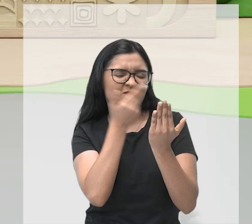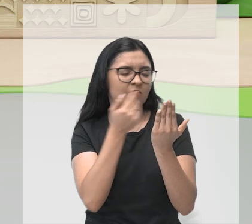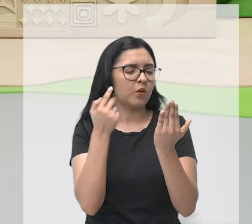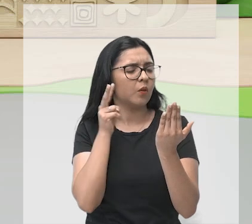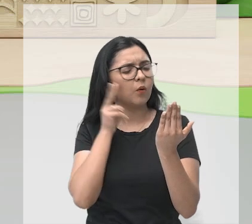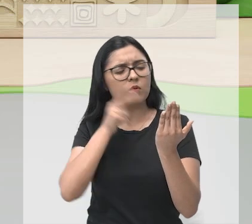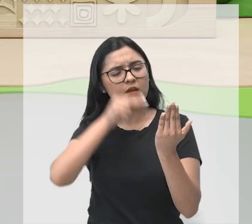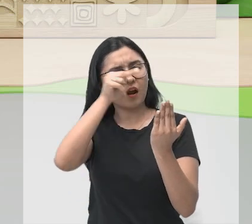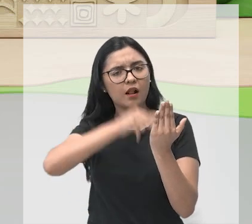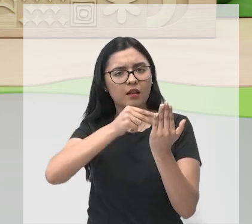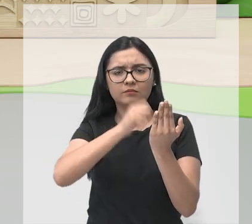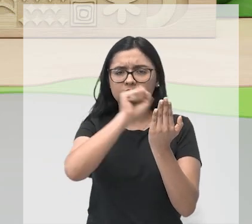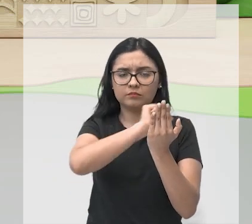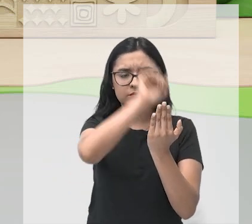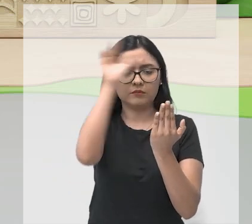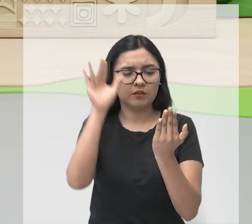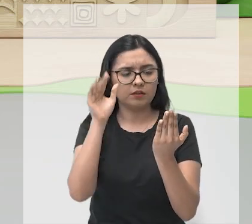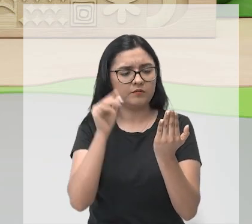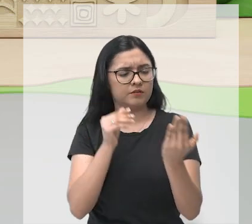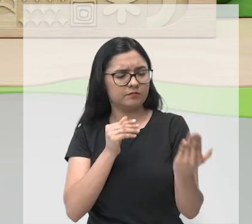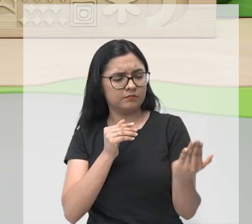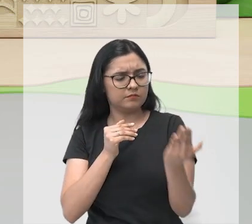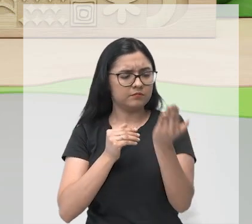não consegue, você tenta